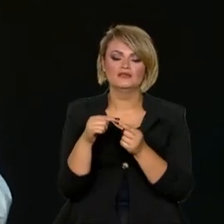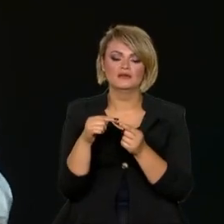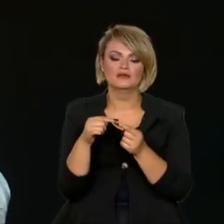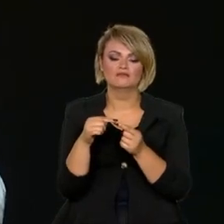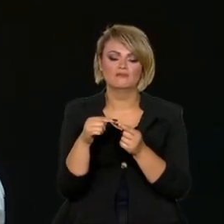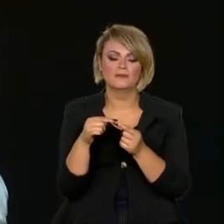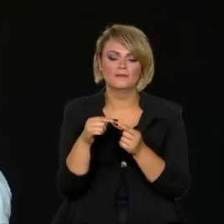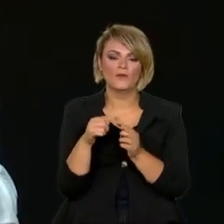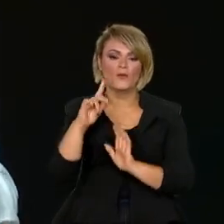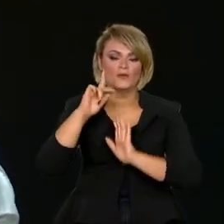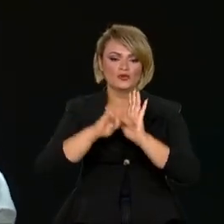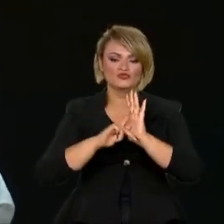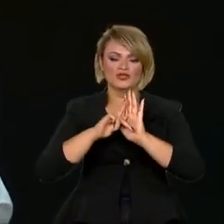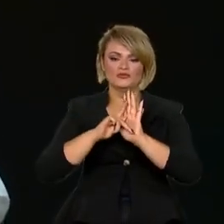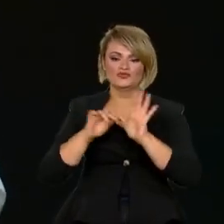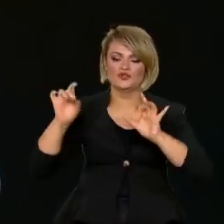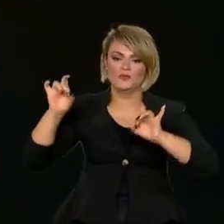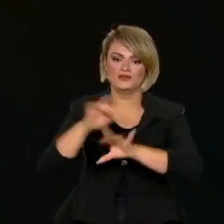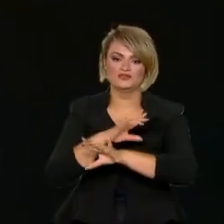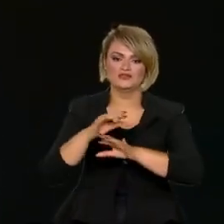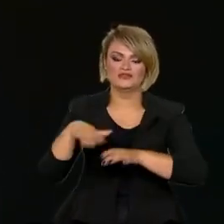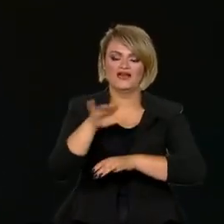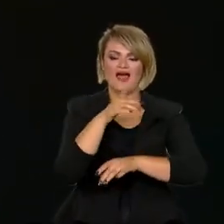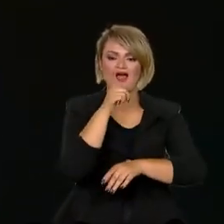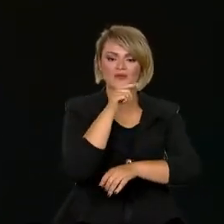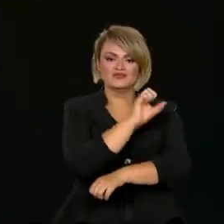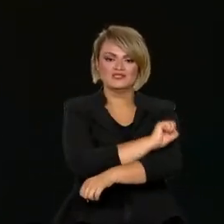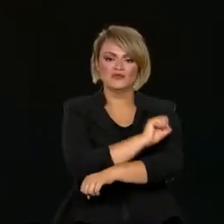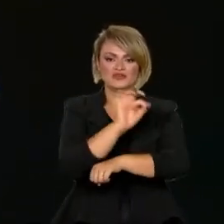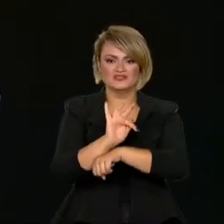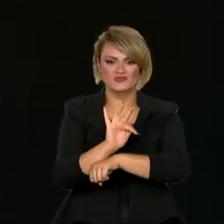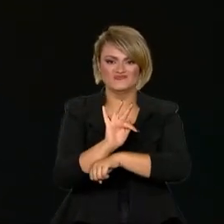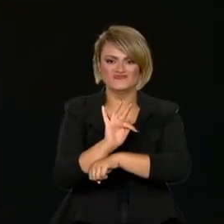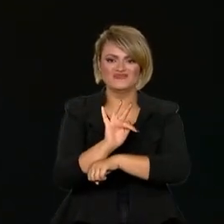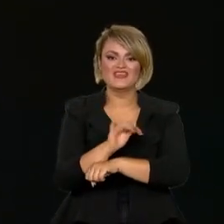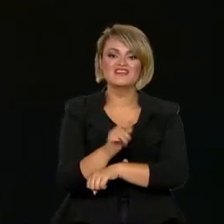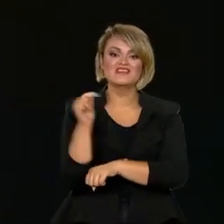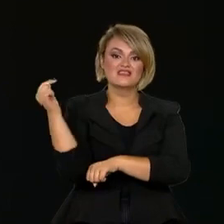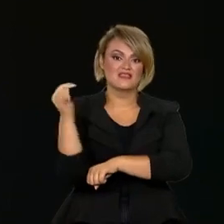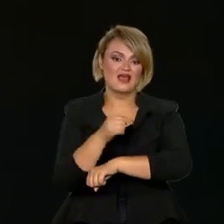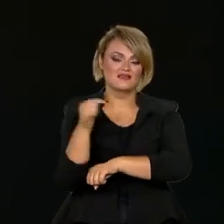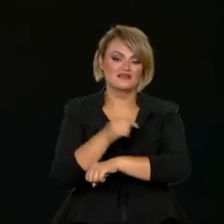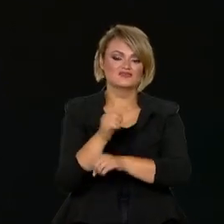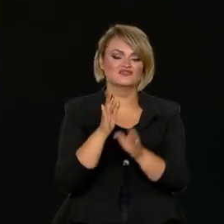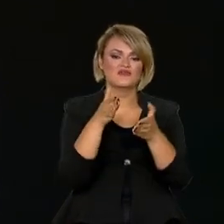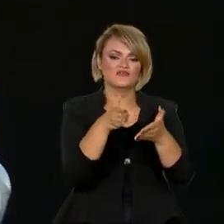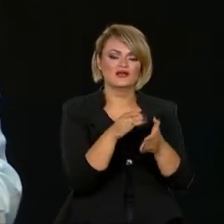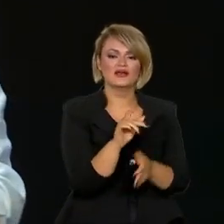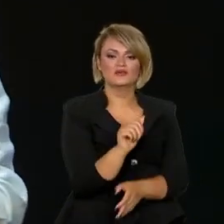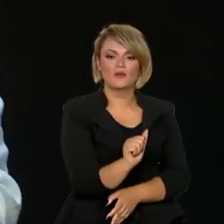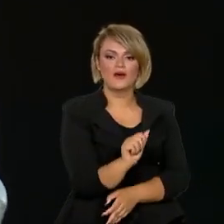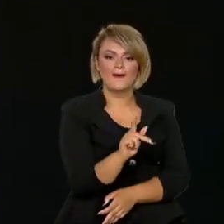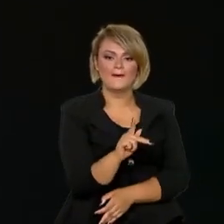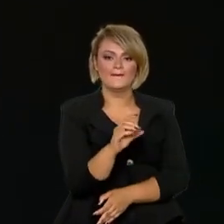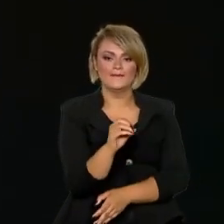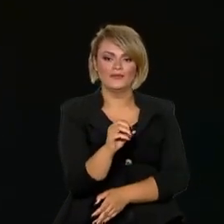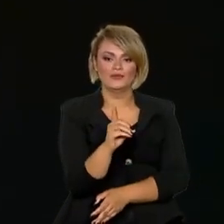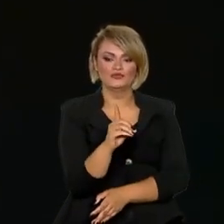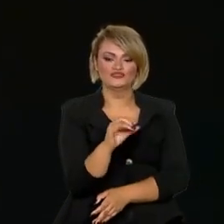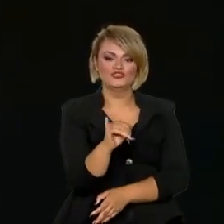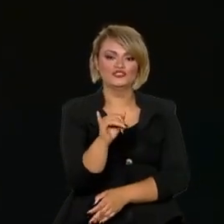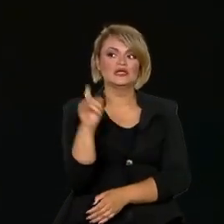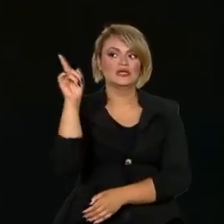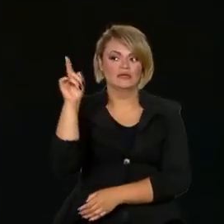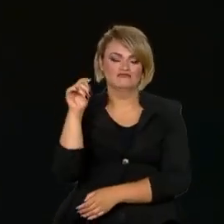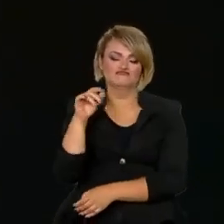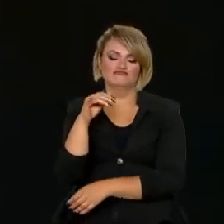ao projeto de integração do São Francisco, nós vamos dar continuidade ao ramal do Apodi, o presidente inclusive esteve no Rio